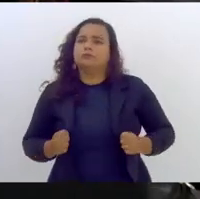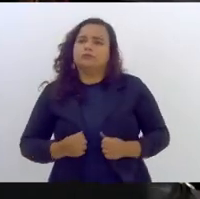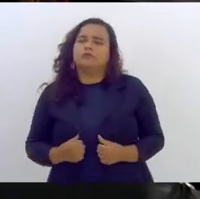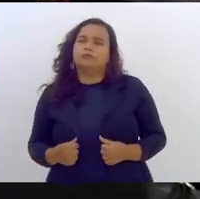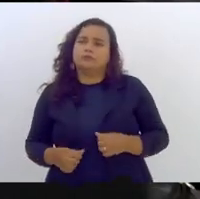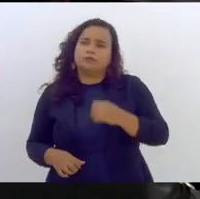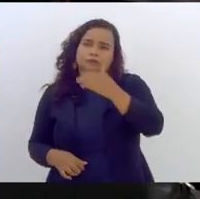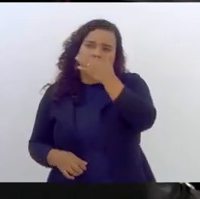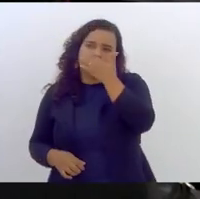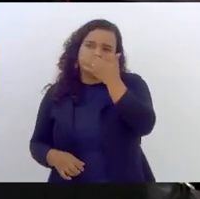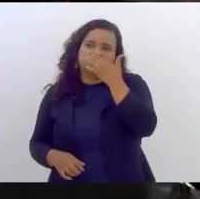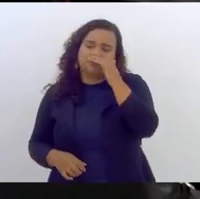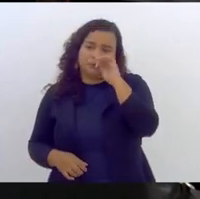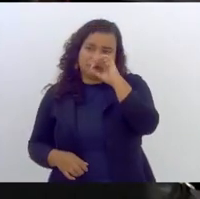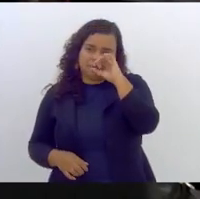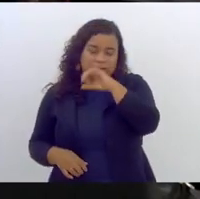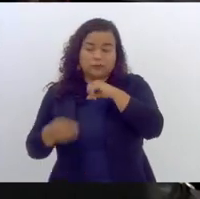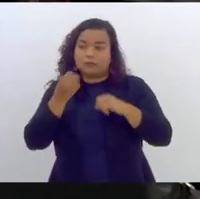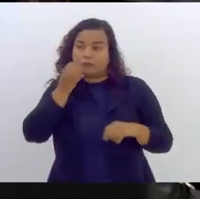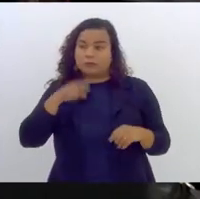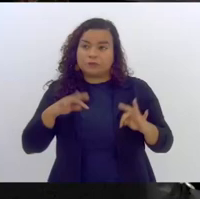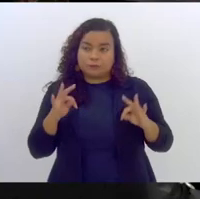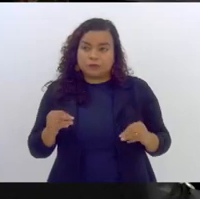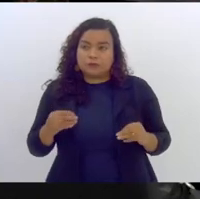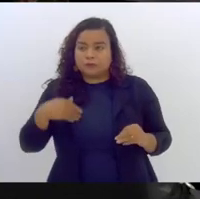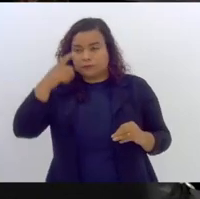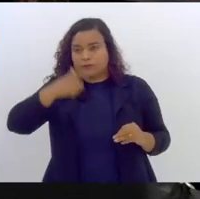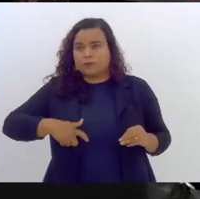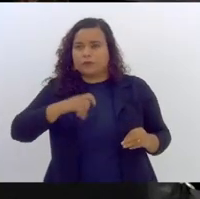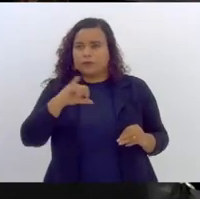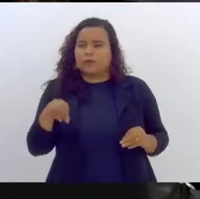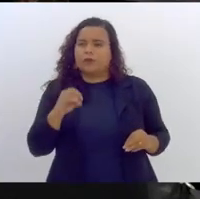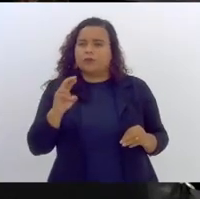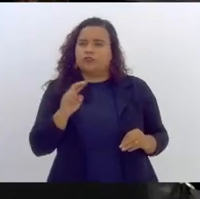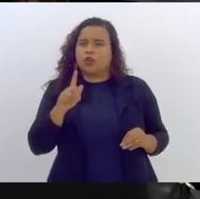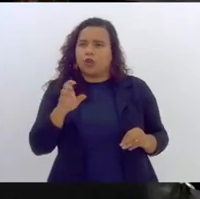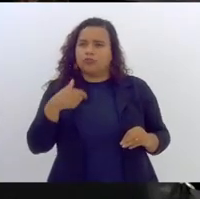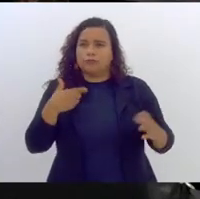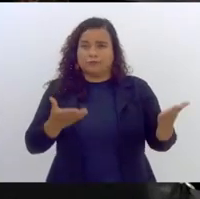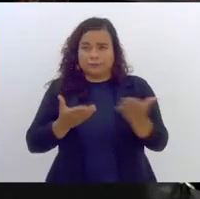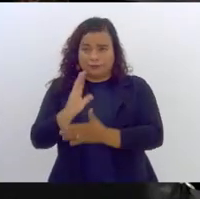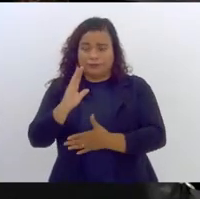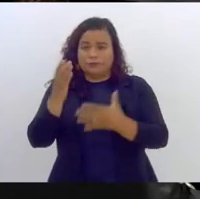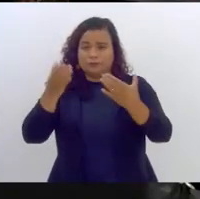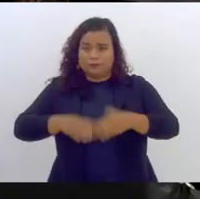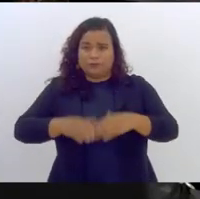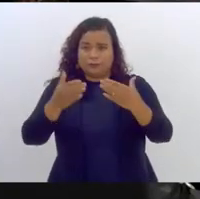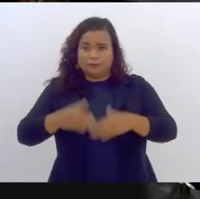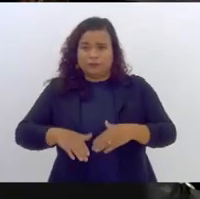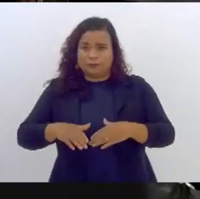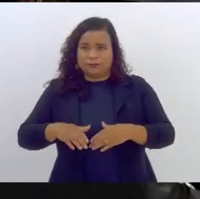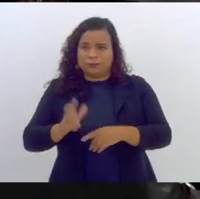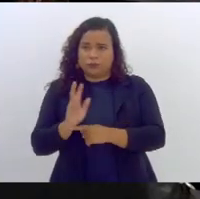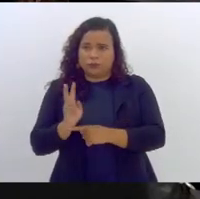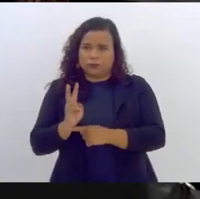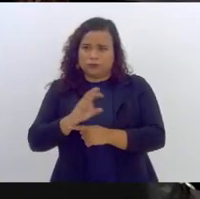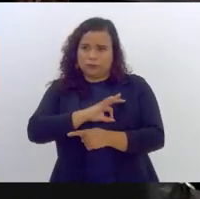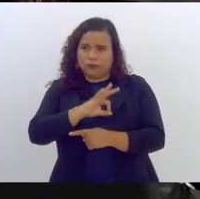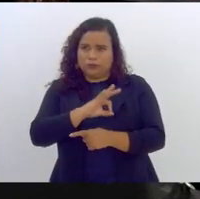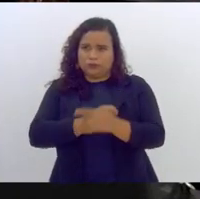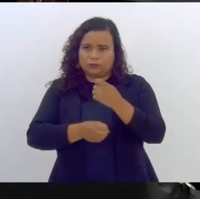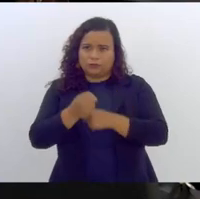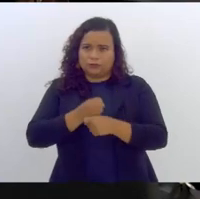Boa tarde a todos eu sou Jorge vergente e aprovado para o concurso de inspetor de polícia